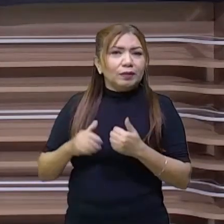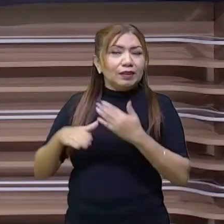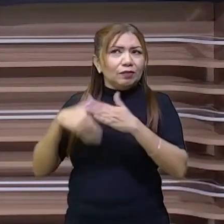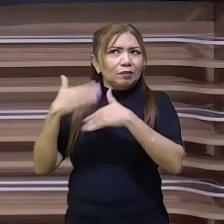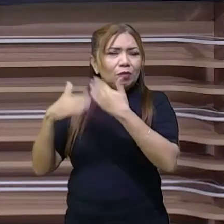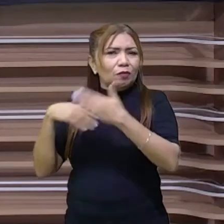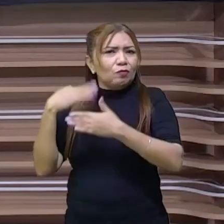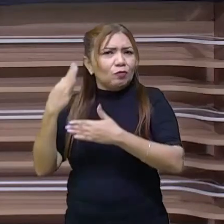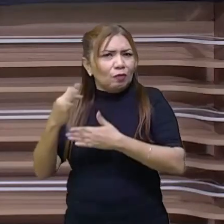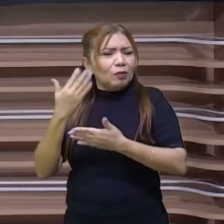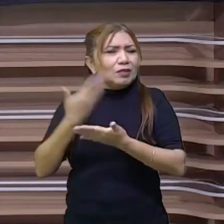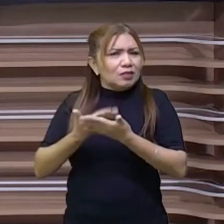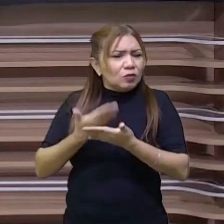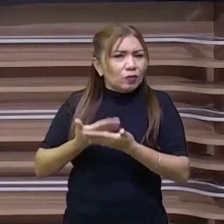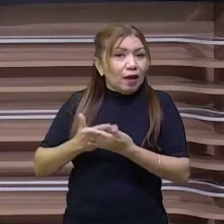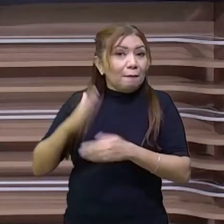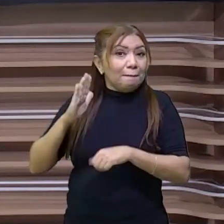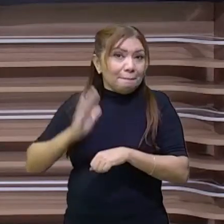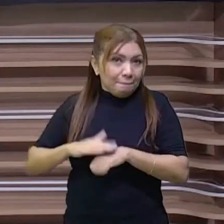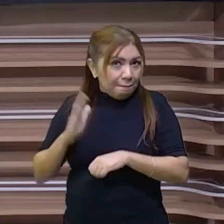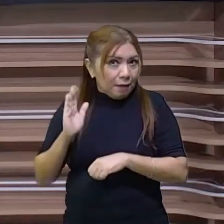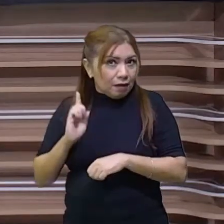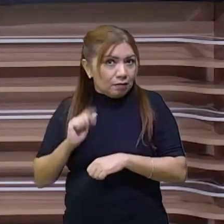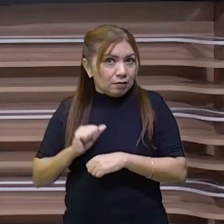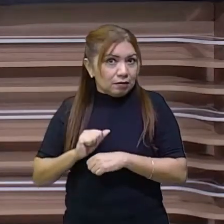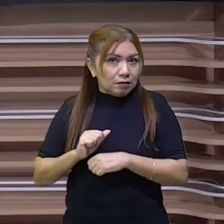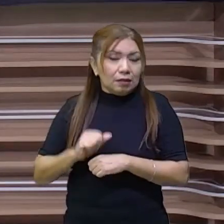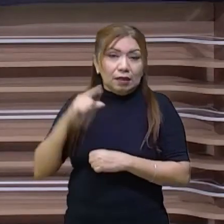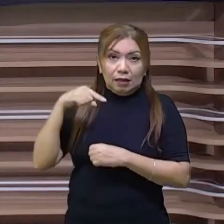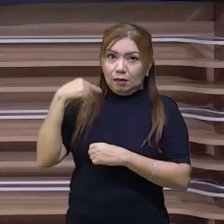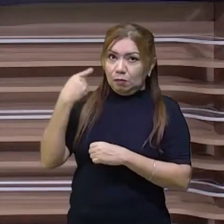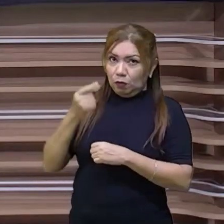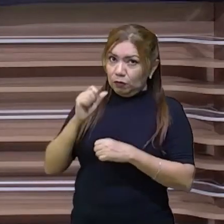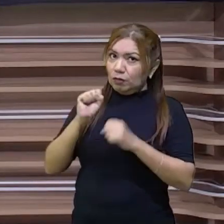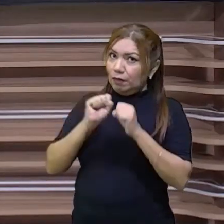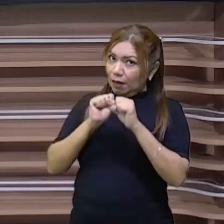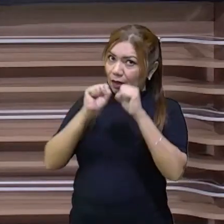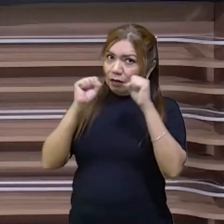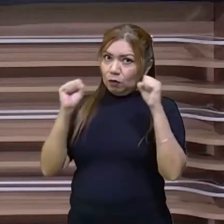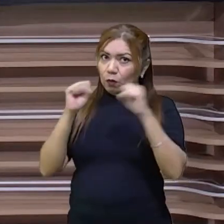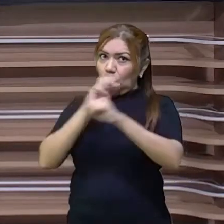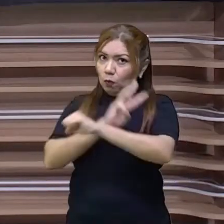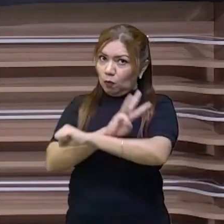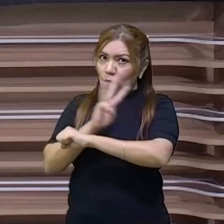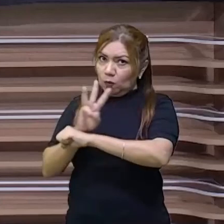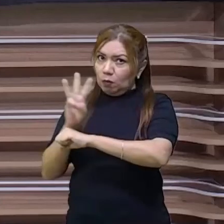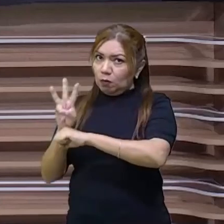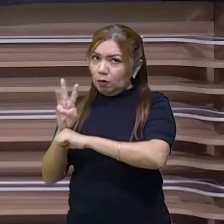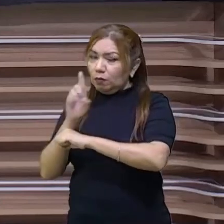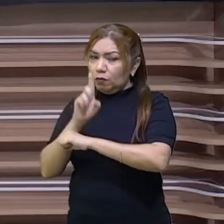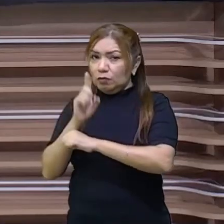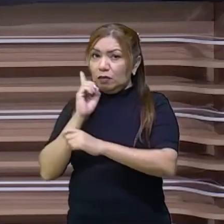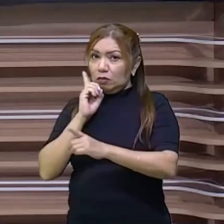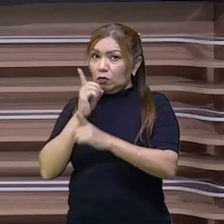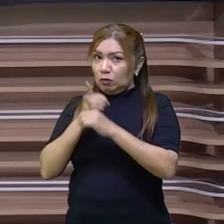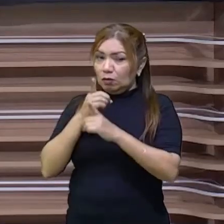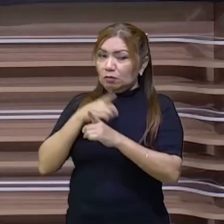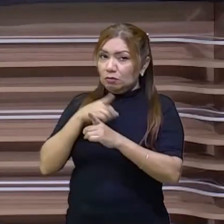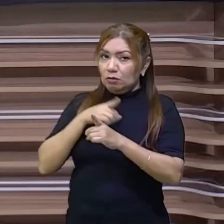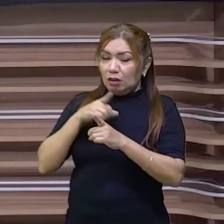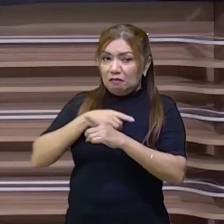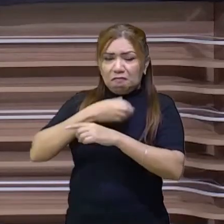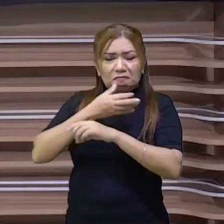mais sobre esse assunto E não esqueça de entrar lá no nosso ambiente virtual de aprendizagem no ava aonde você vai encontrar